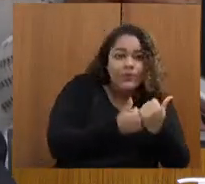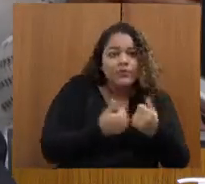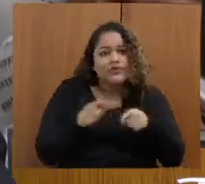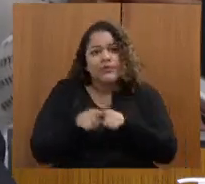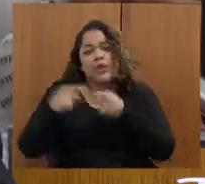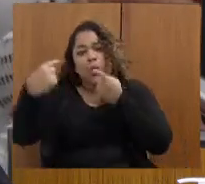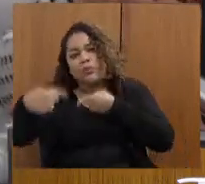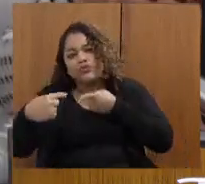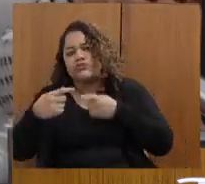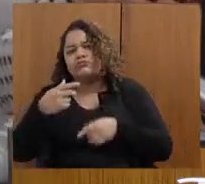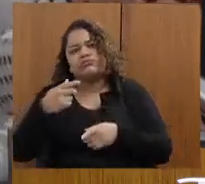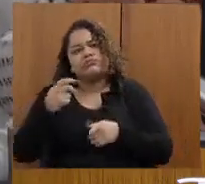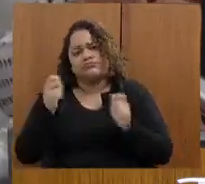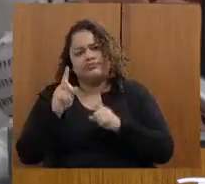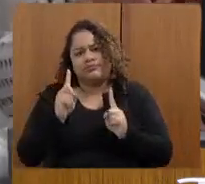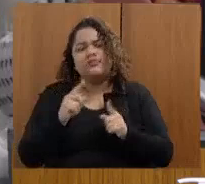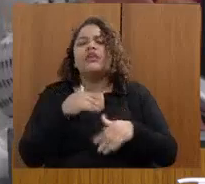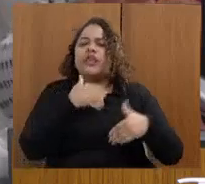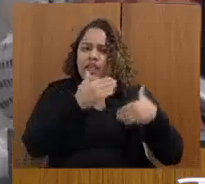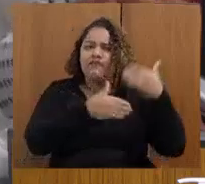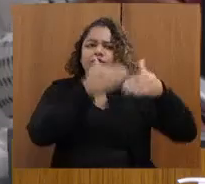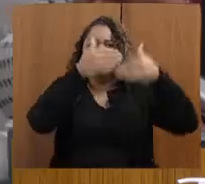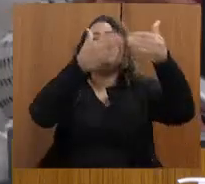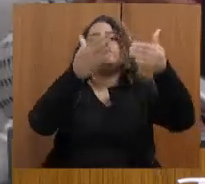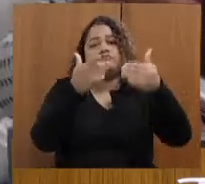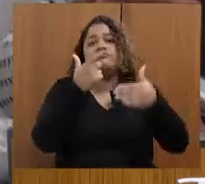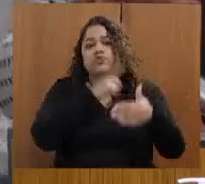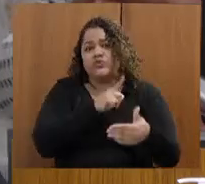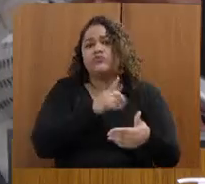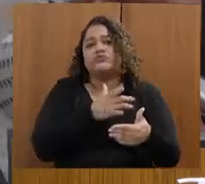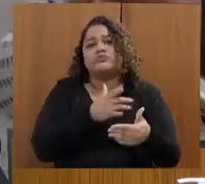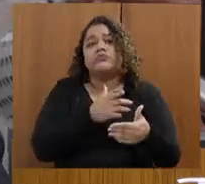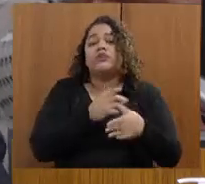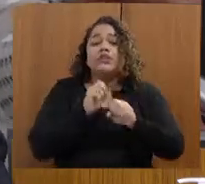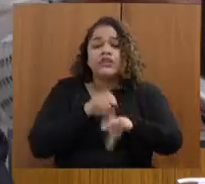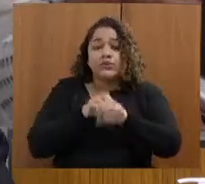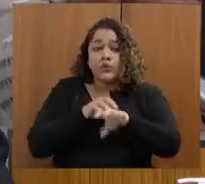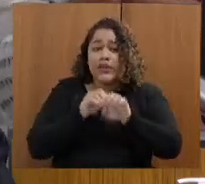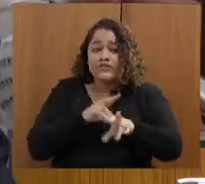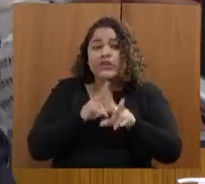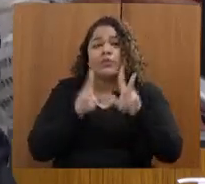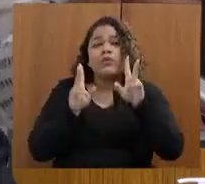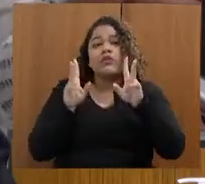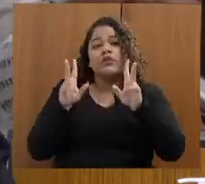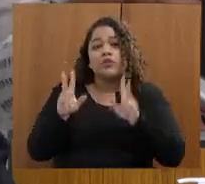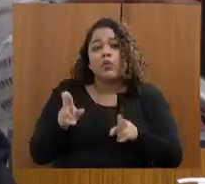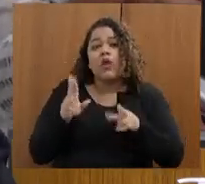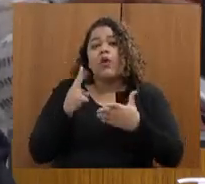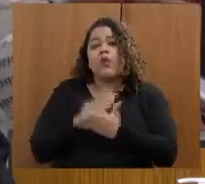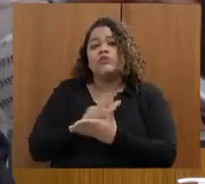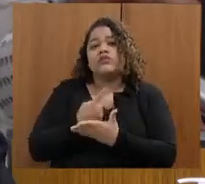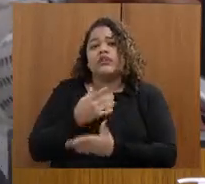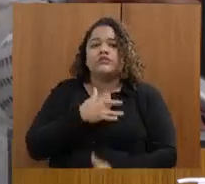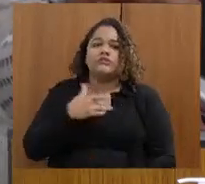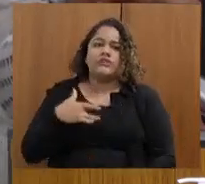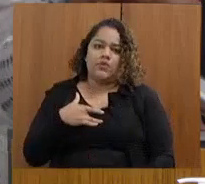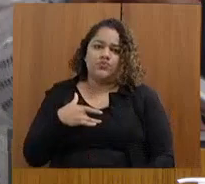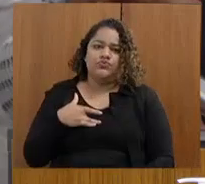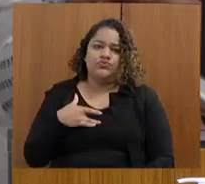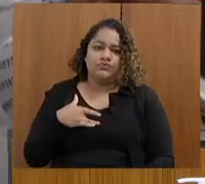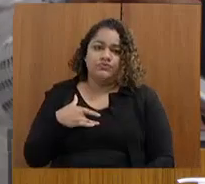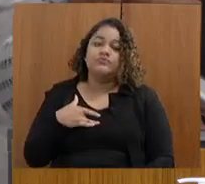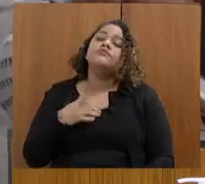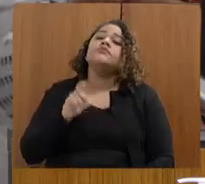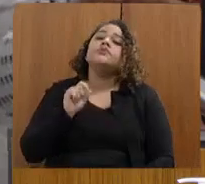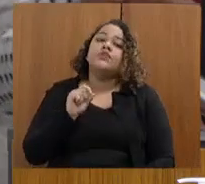acontecendo e eu sei que na educação acontece a mesma situação que acontece na saúde quanto